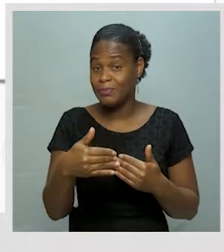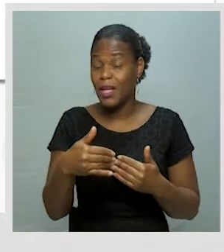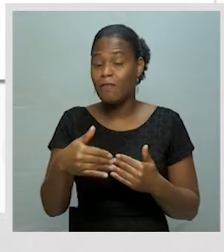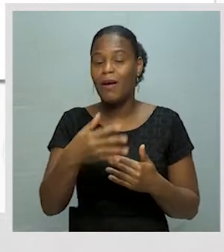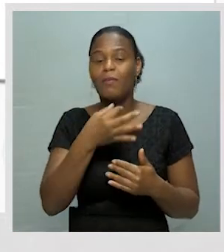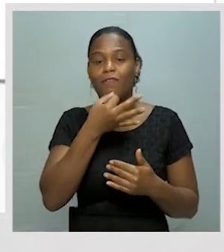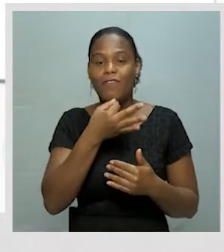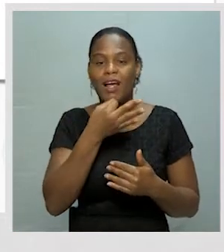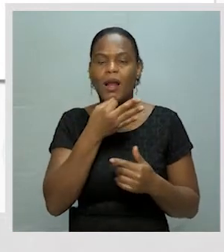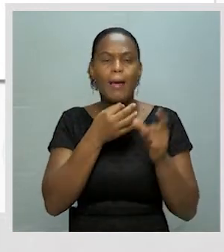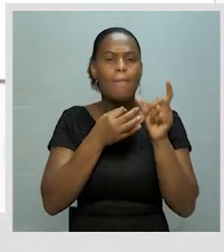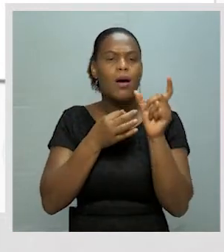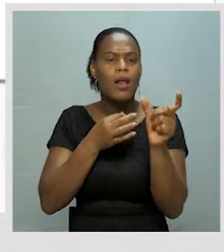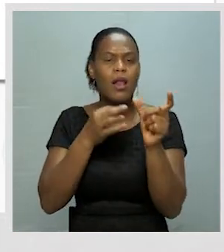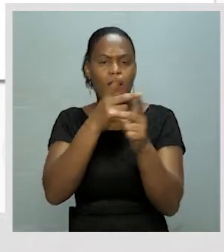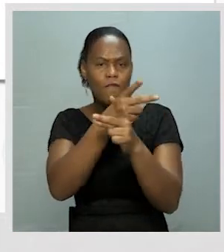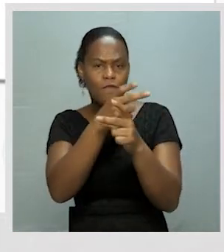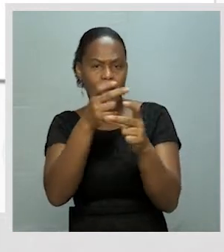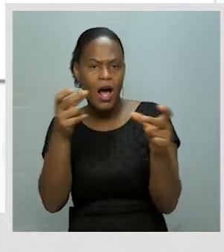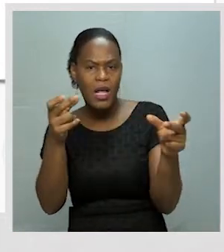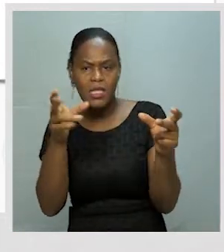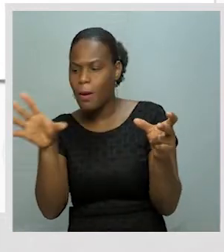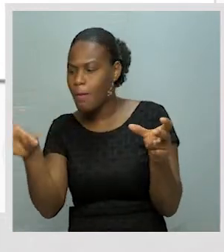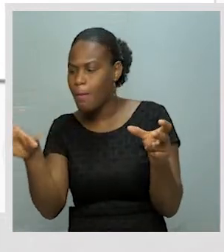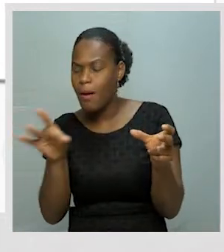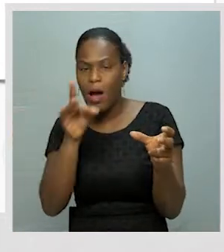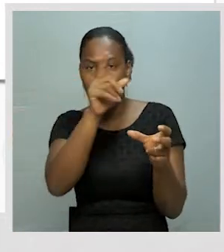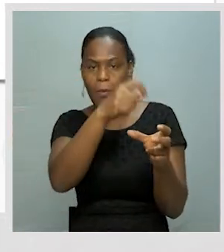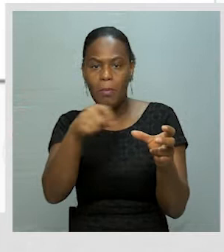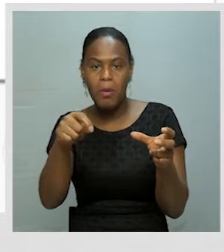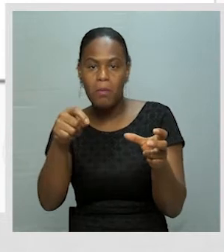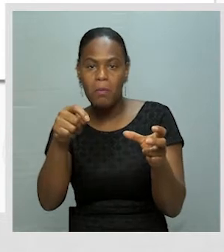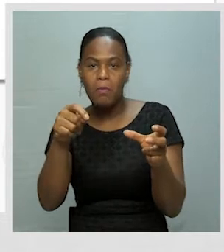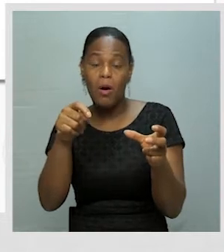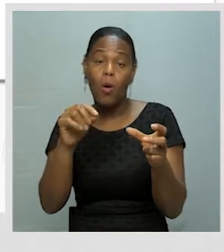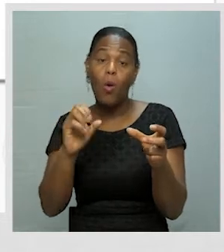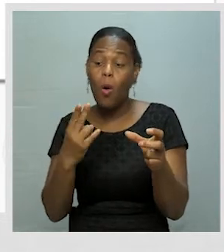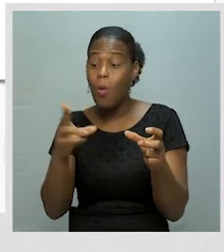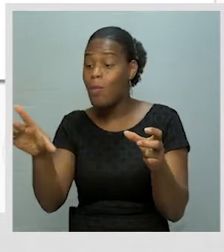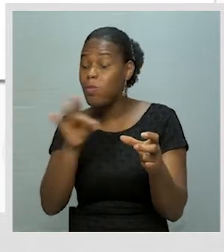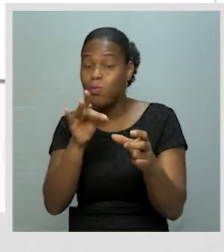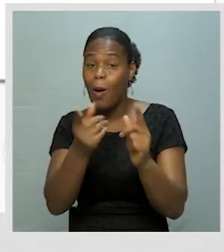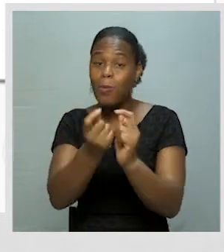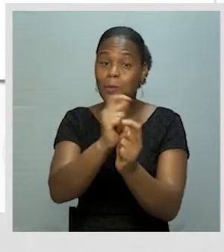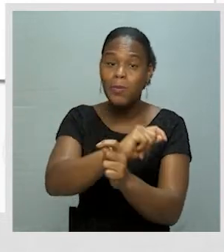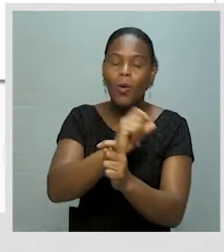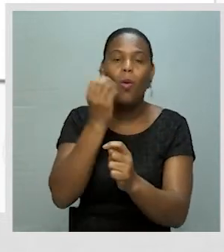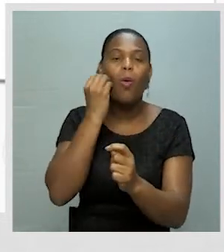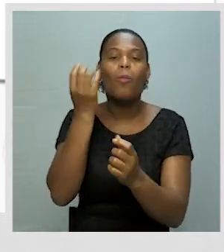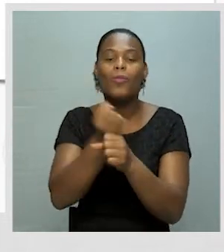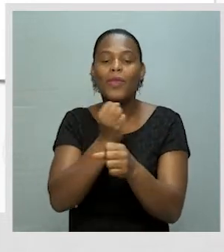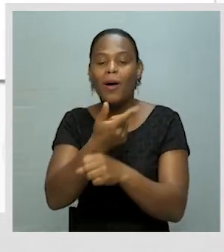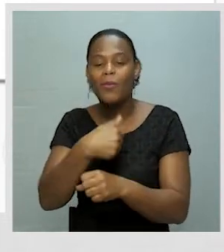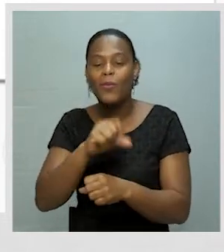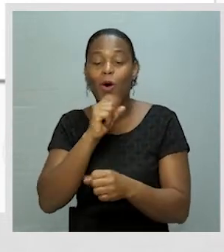citação. Citação direta e citação indireta. Como é que isto deve ser colocado nos nossos trabalhos. O